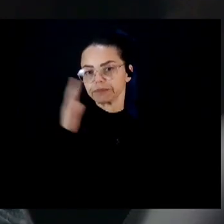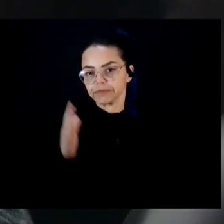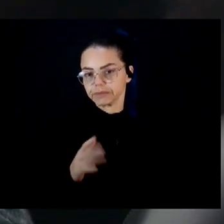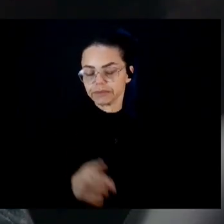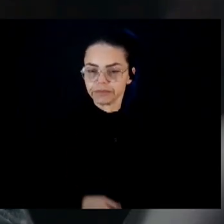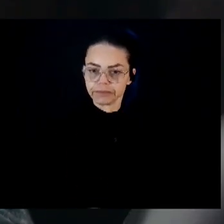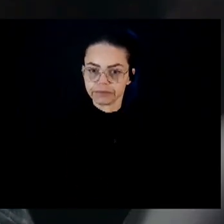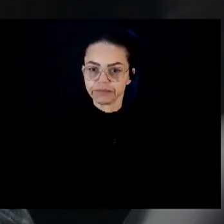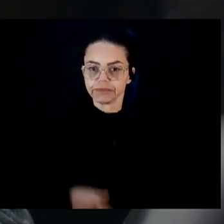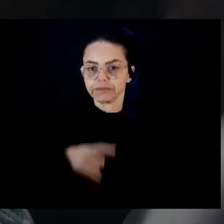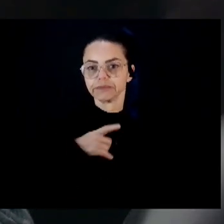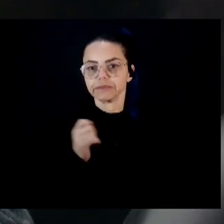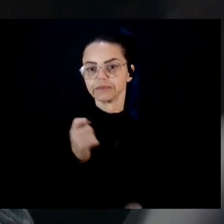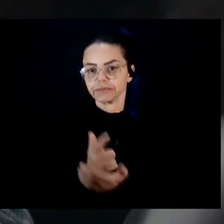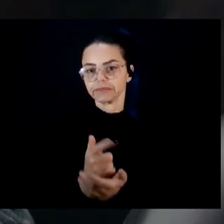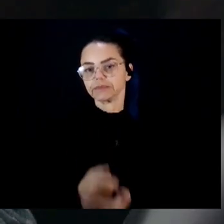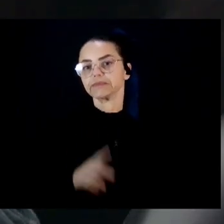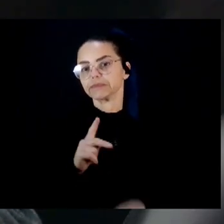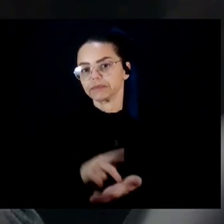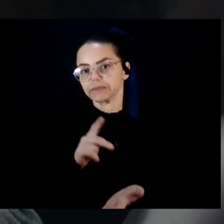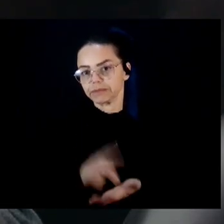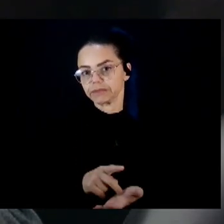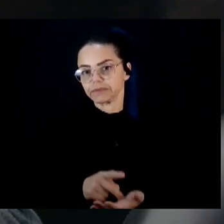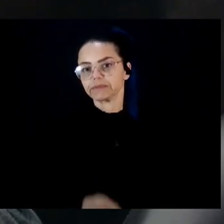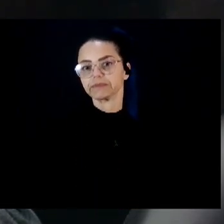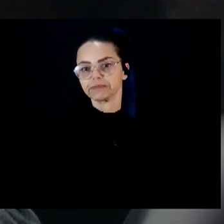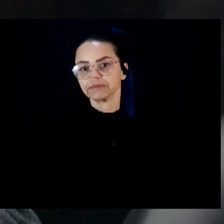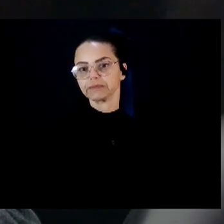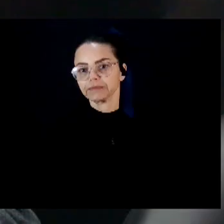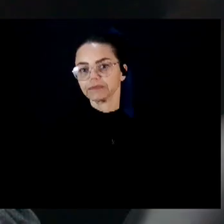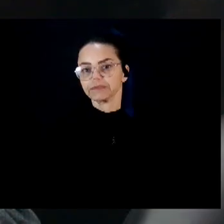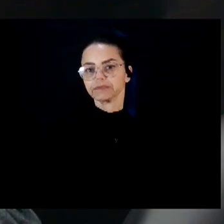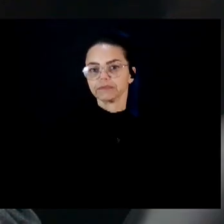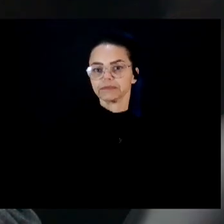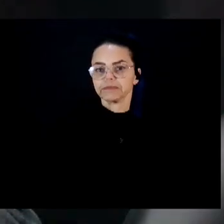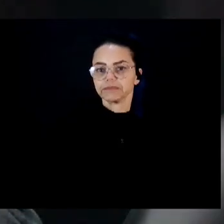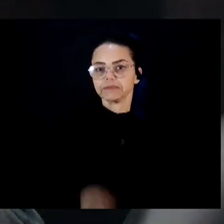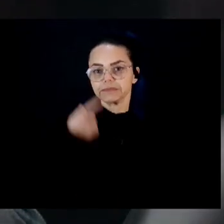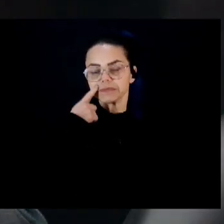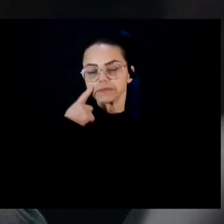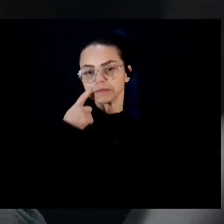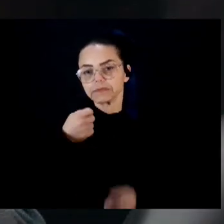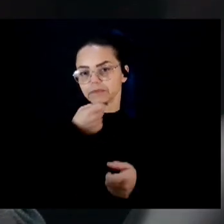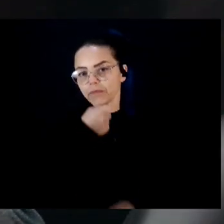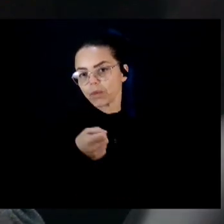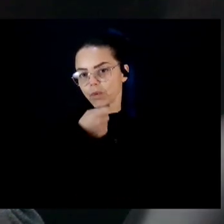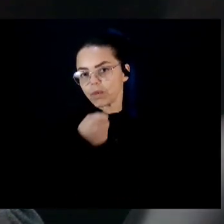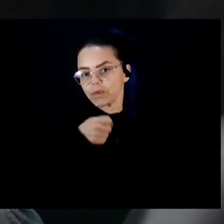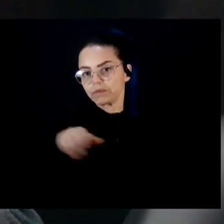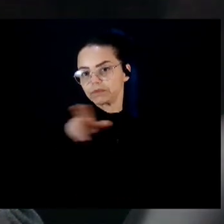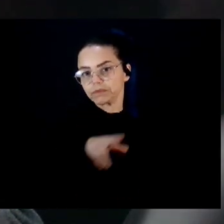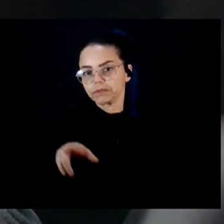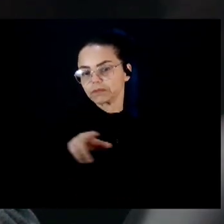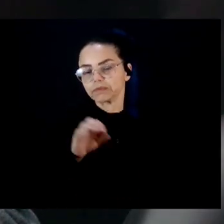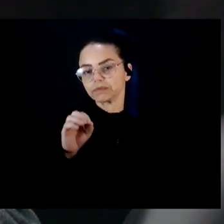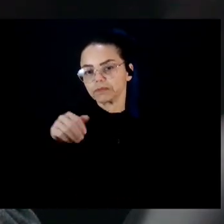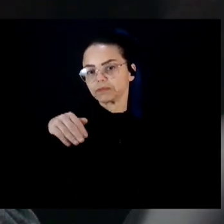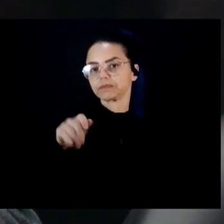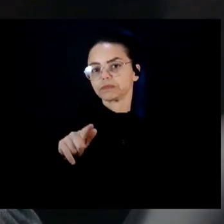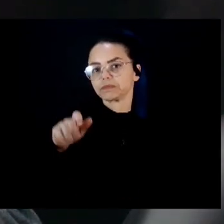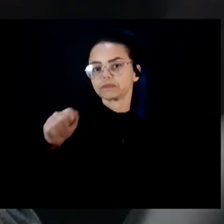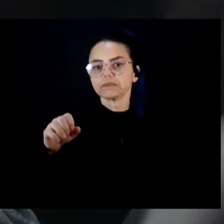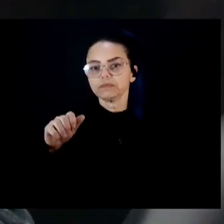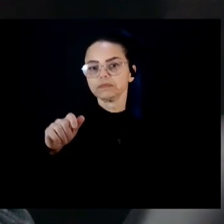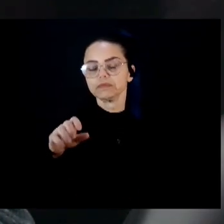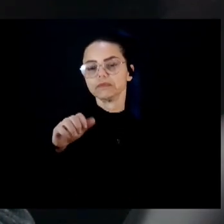esteja comprando seja realmente aquele produto, né, efetivamente. Eu já vi reportagem de paciente usando ômega 3 que, na verdade, tinha óleo